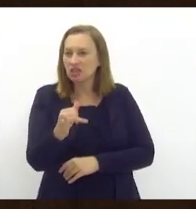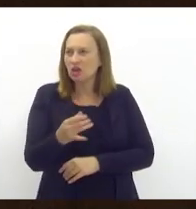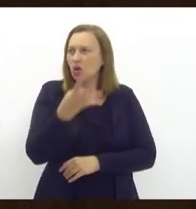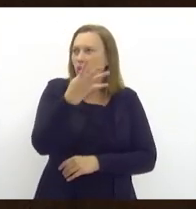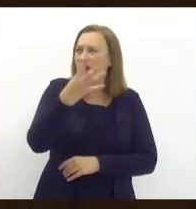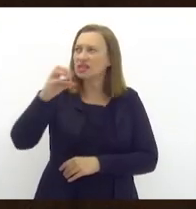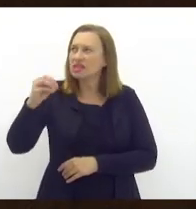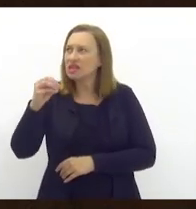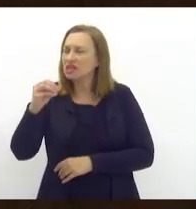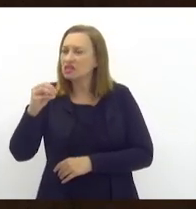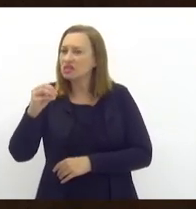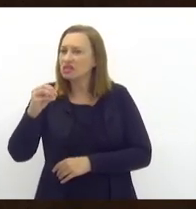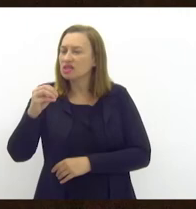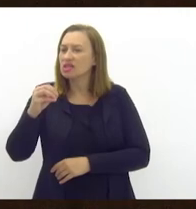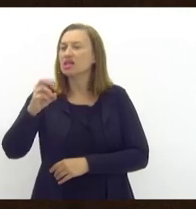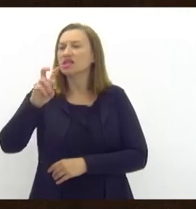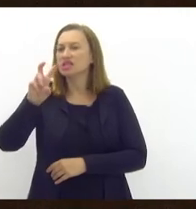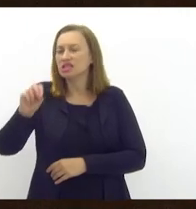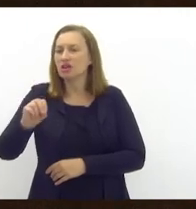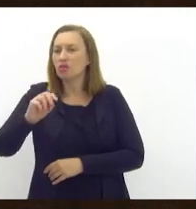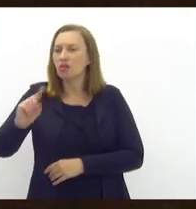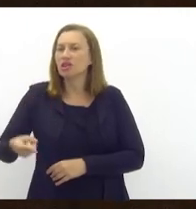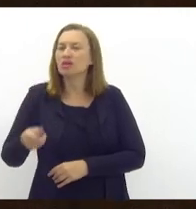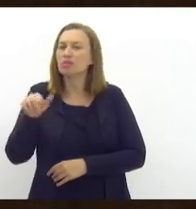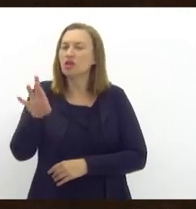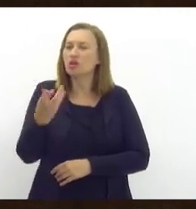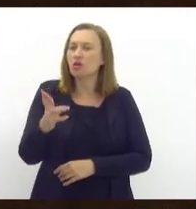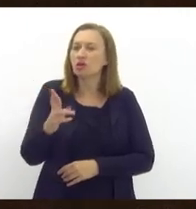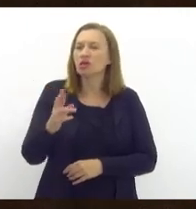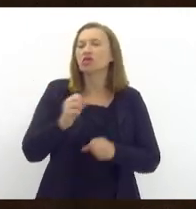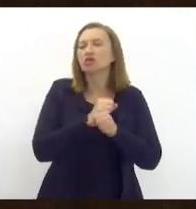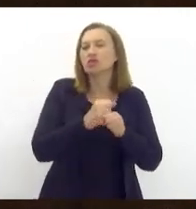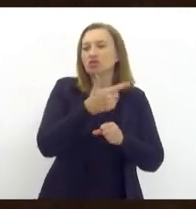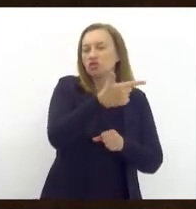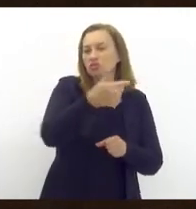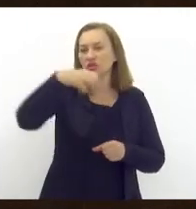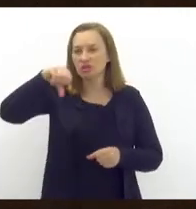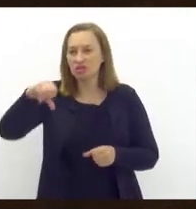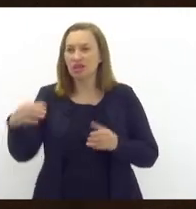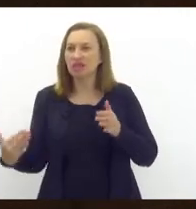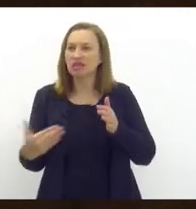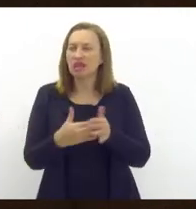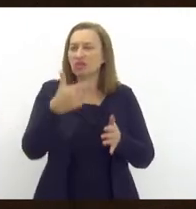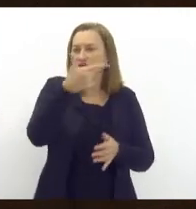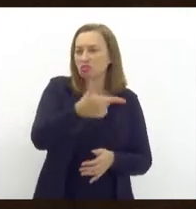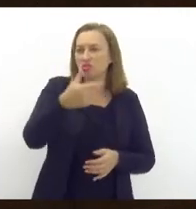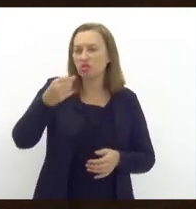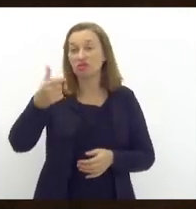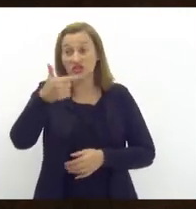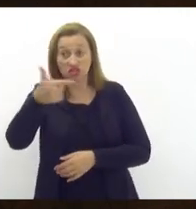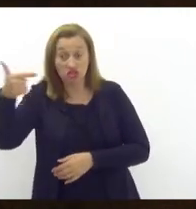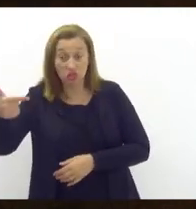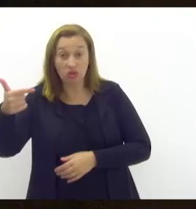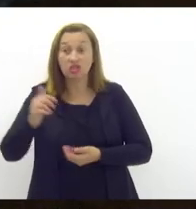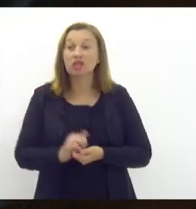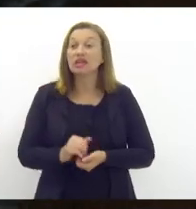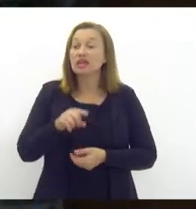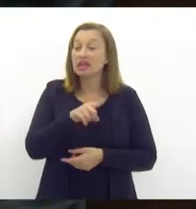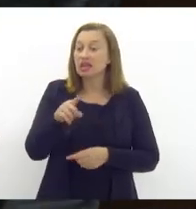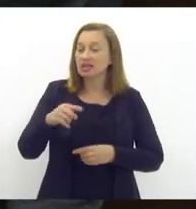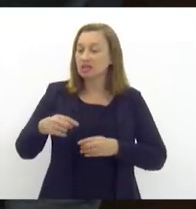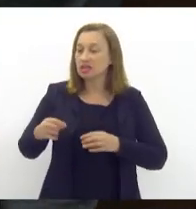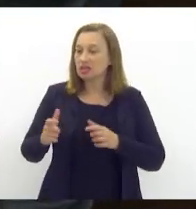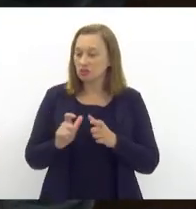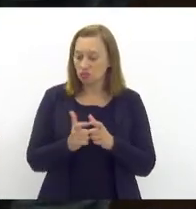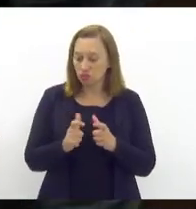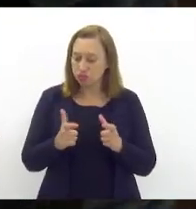450 bilhões entre os anos de 2019 e de 2022, e que esse